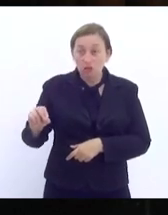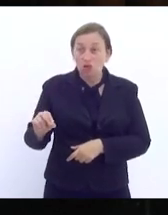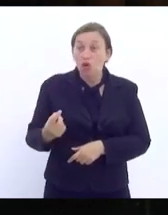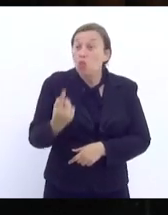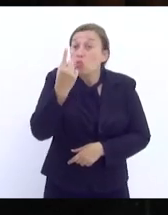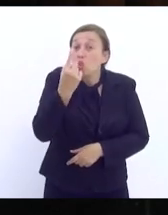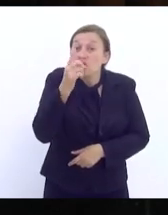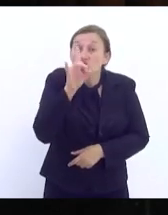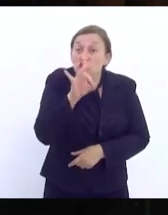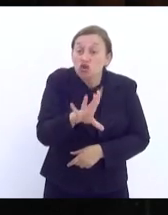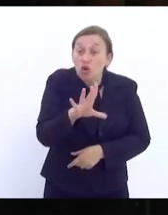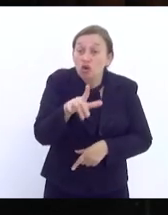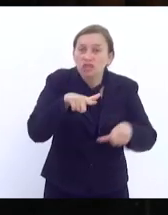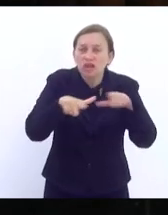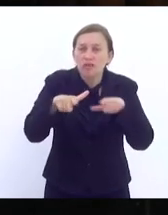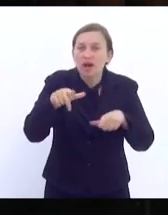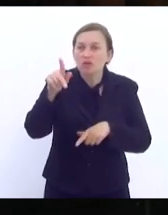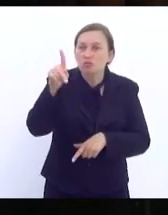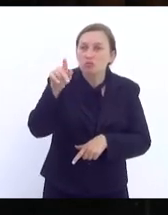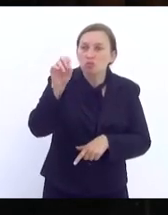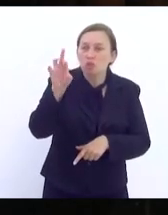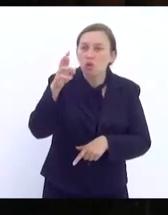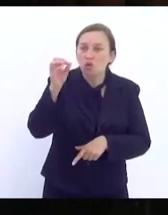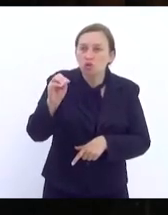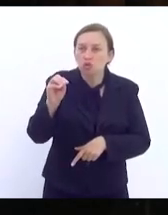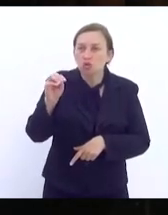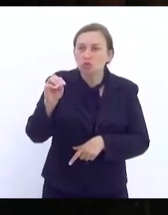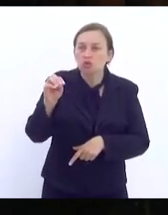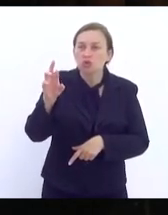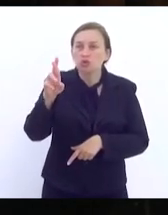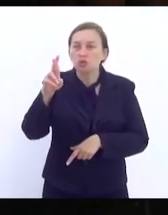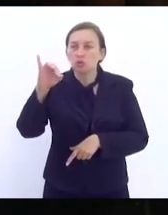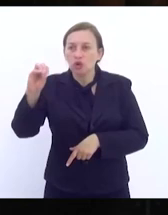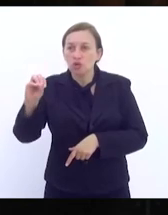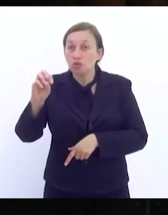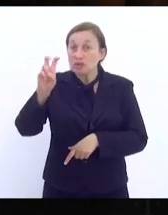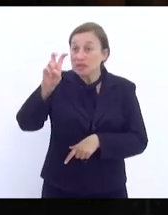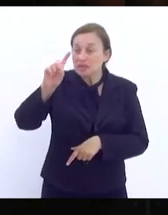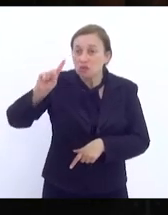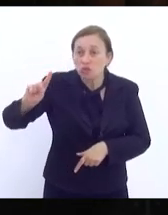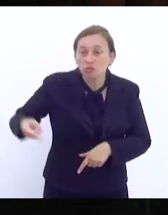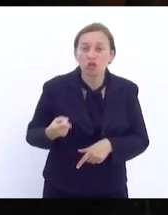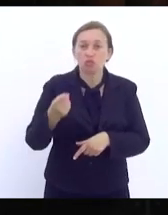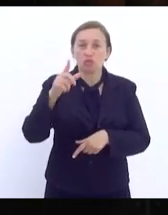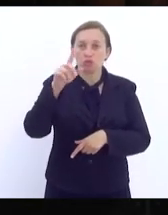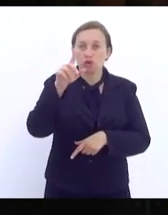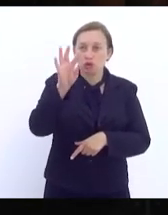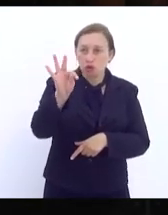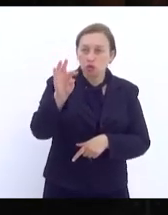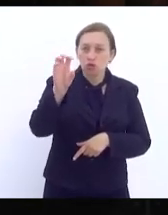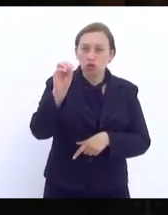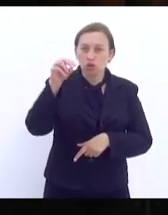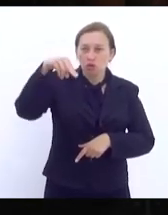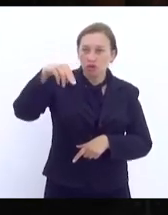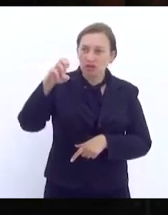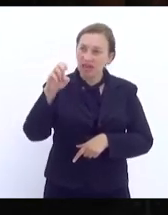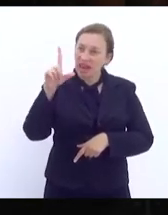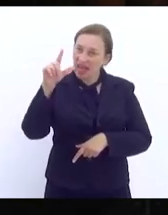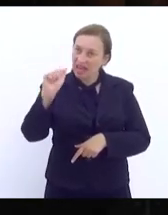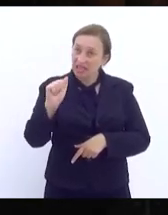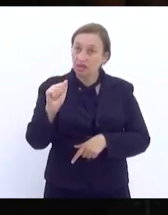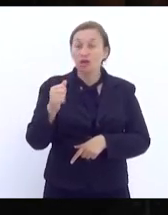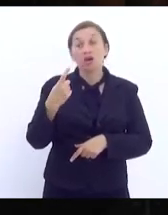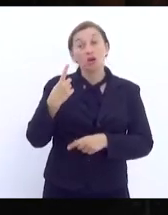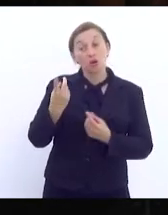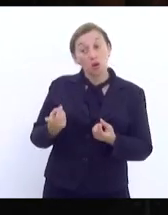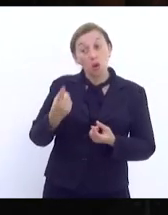operação no porto do Rio 5 mil toneladas Eu acho que isso é um sinal